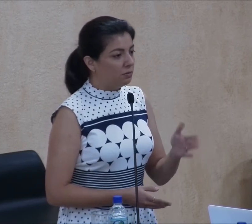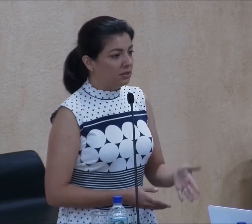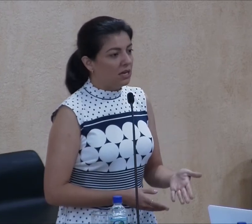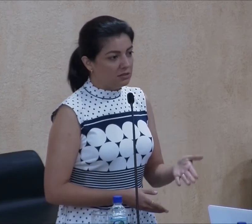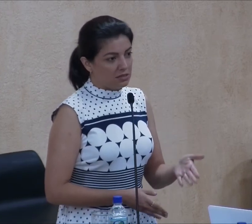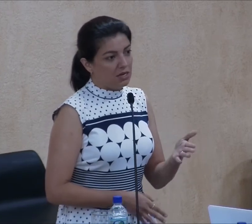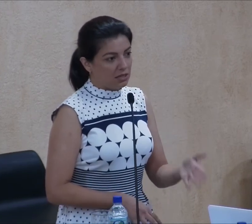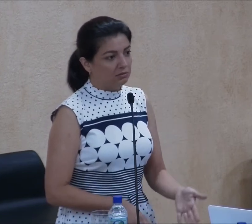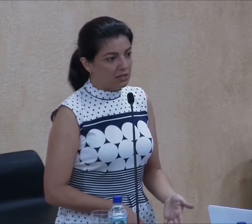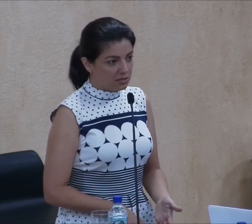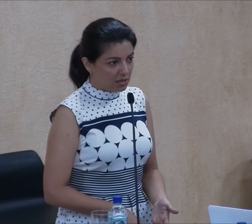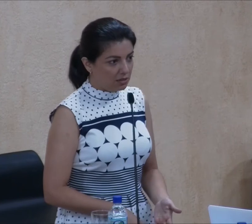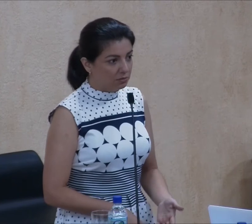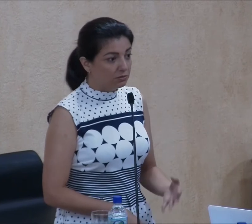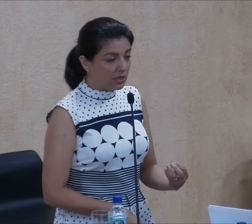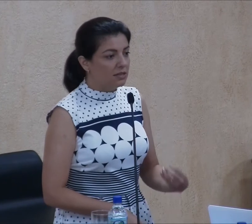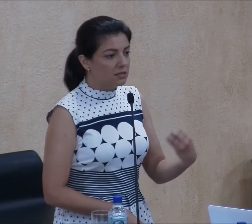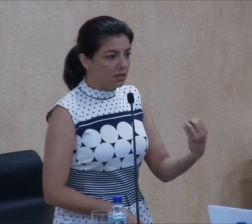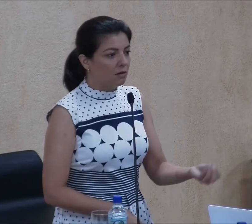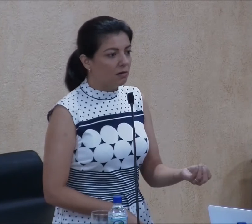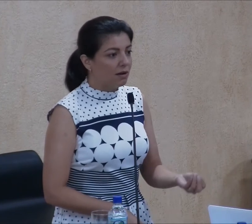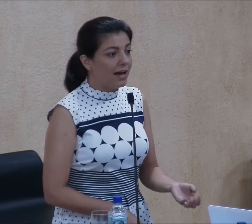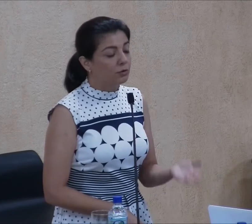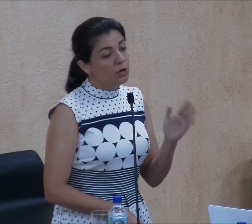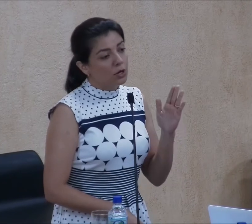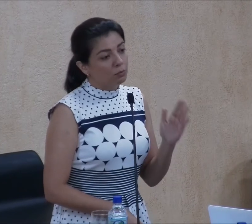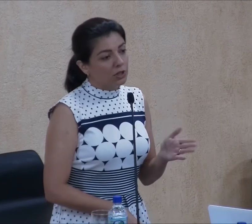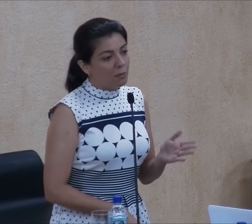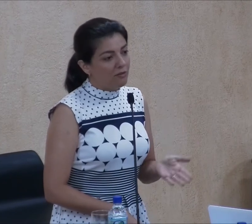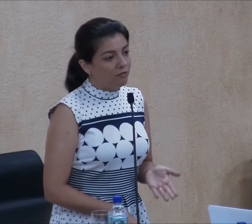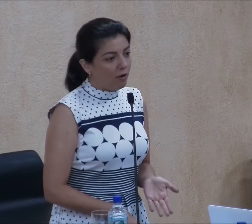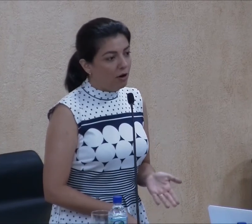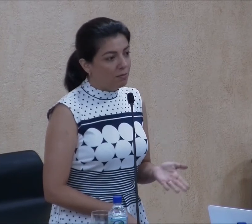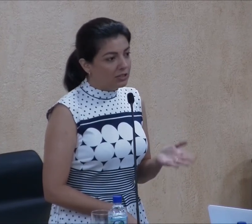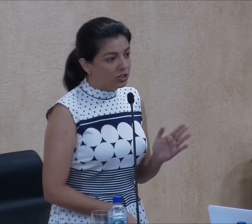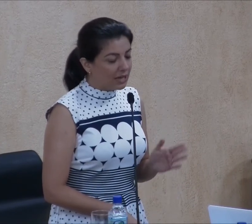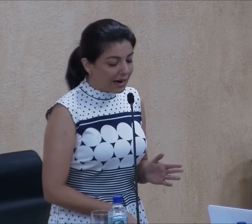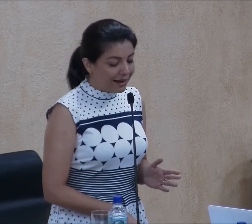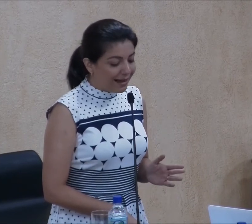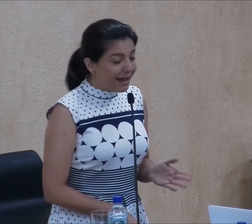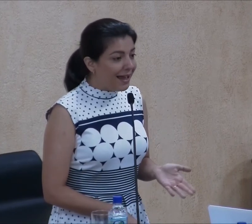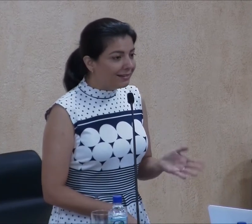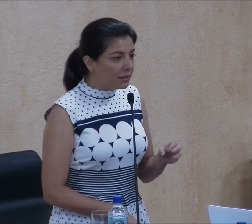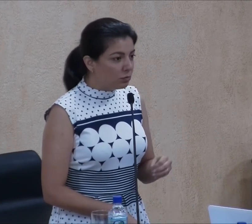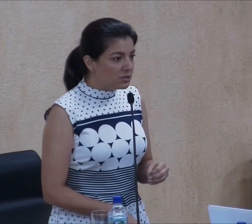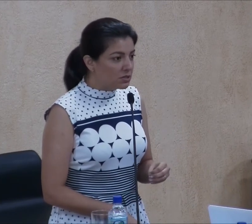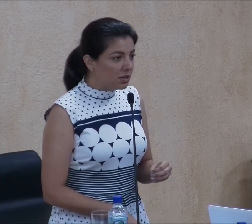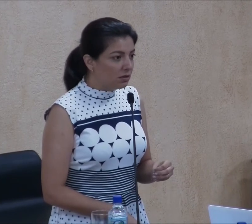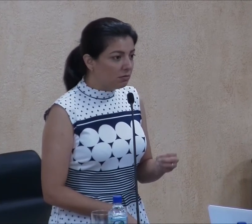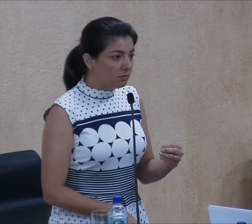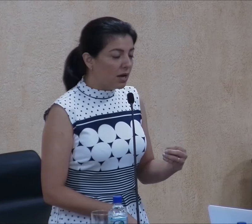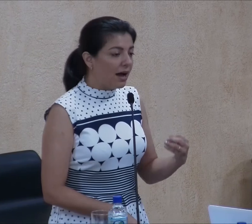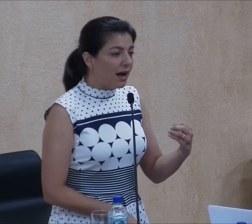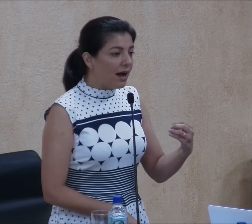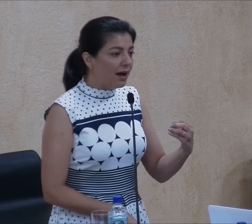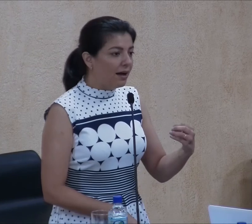muito nobre, tem de ser enaltecido, tem de ser colocado, porque é uma forma de dar